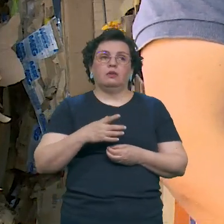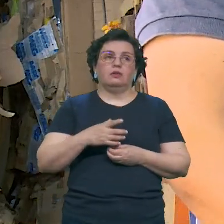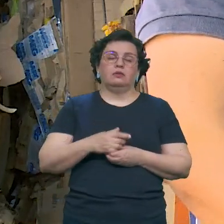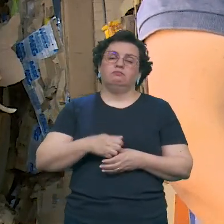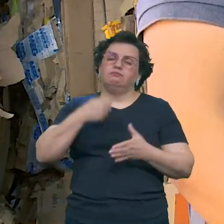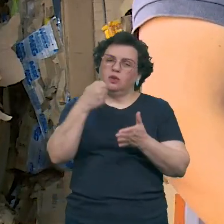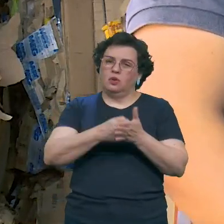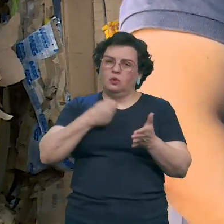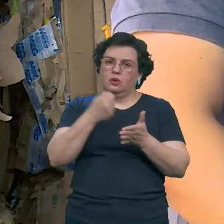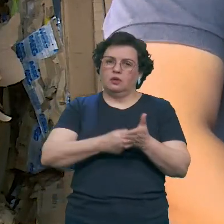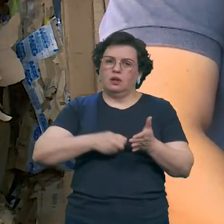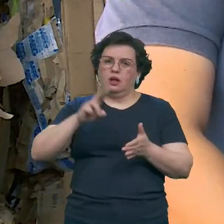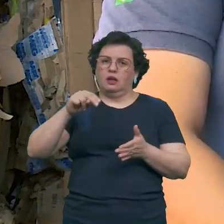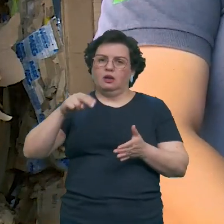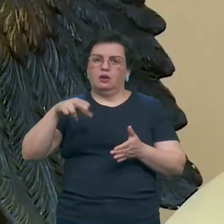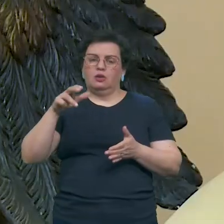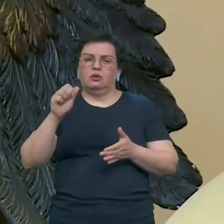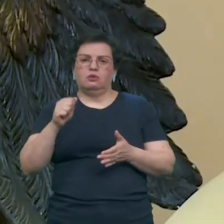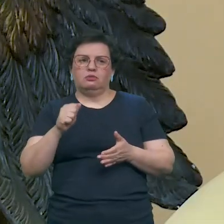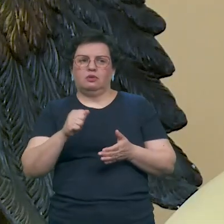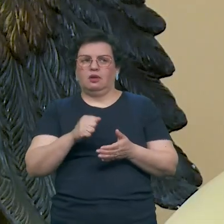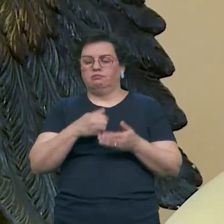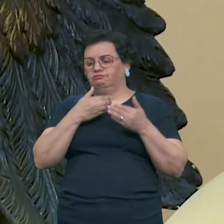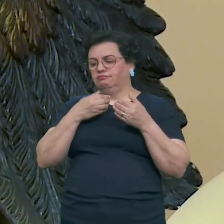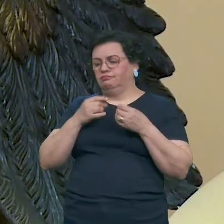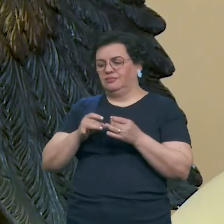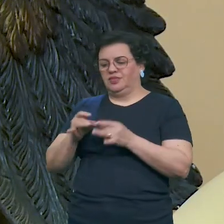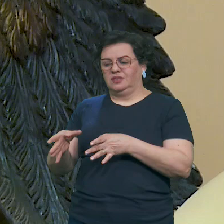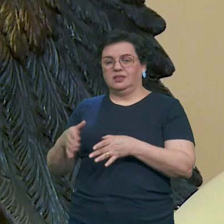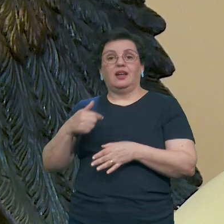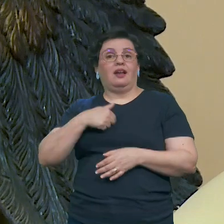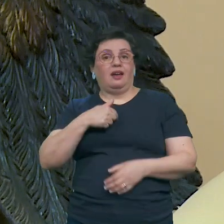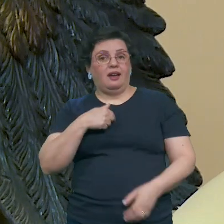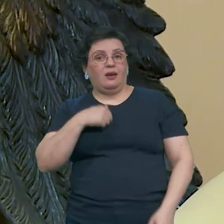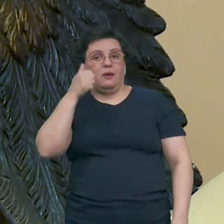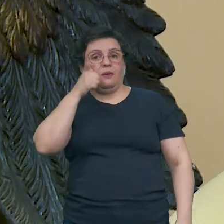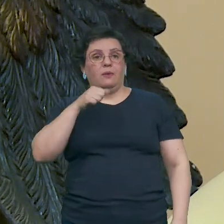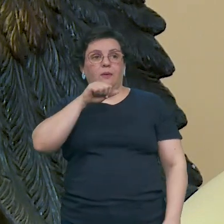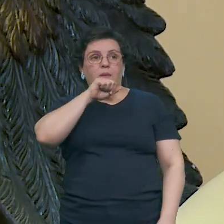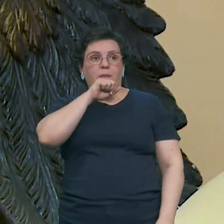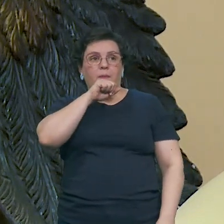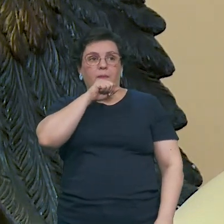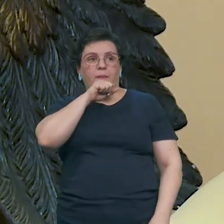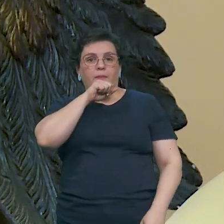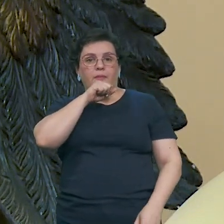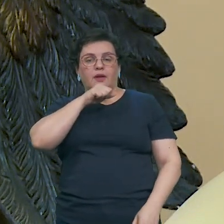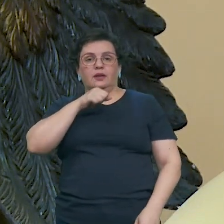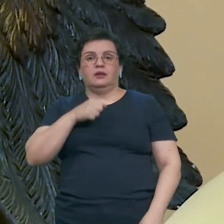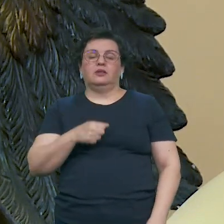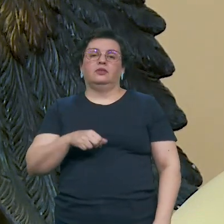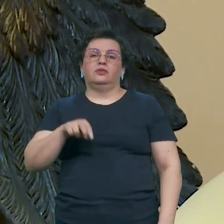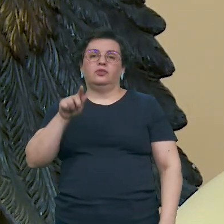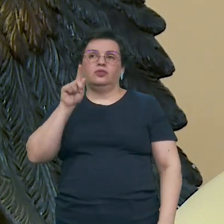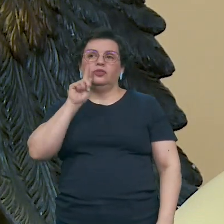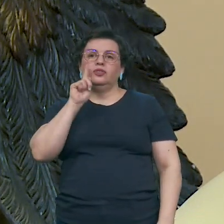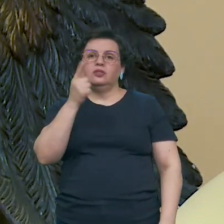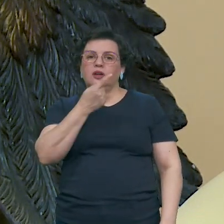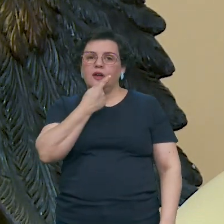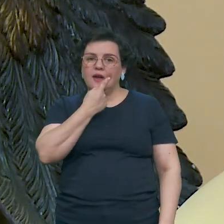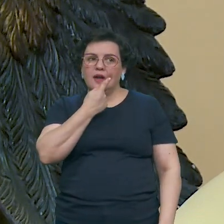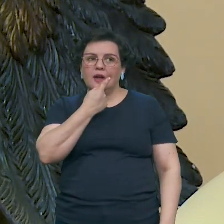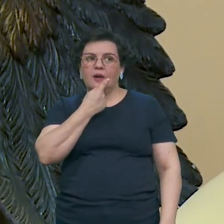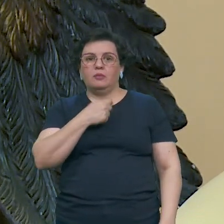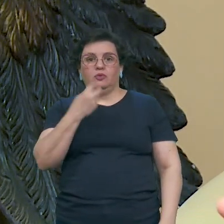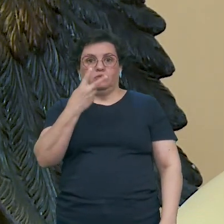lutado, nunca ter desistido. Sou mãe de gêmeas, né? A Lara e a Manu tem 11 anos. Então imagina, né? O dia